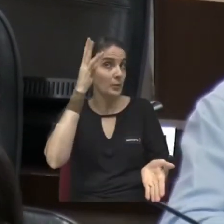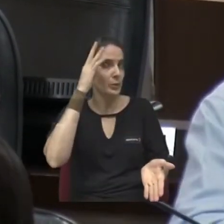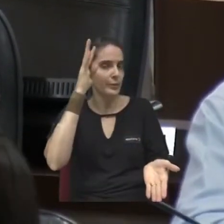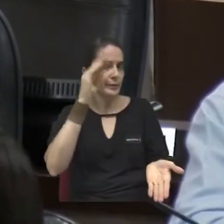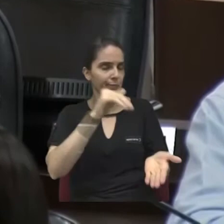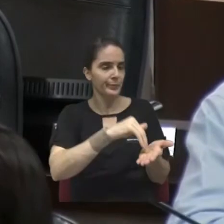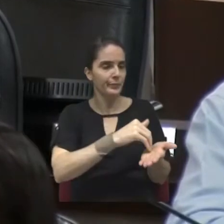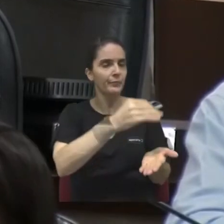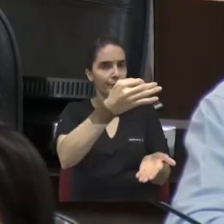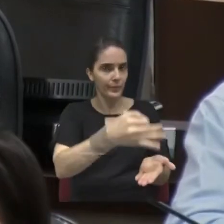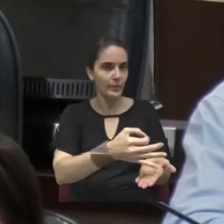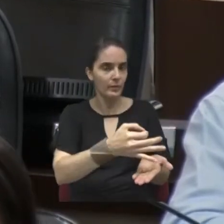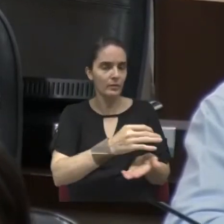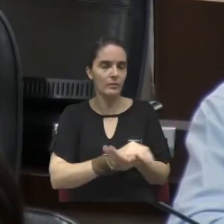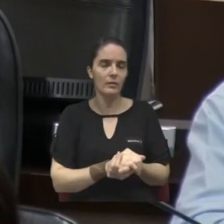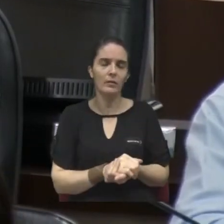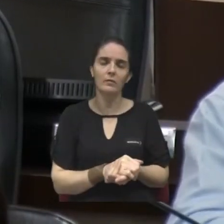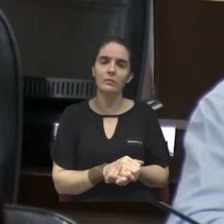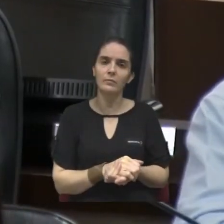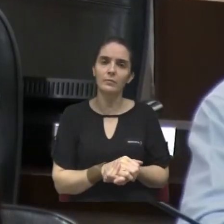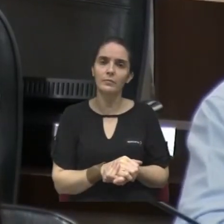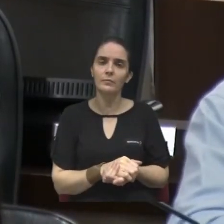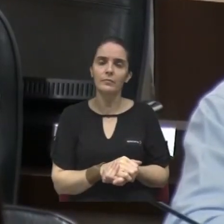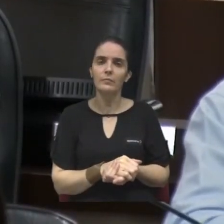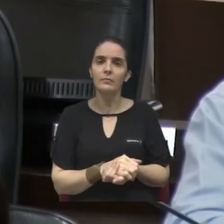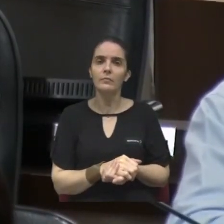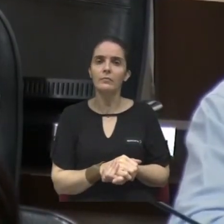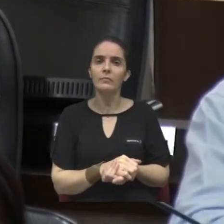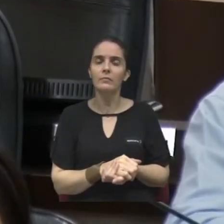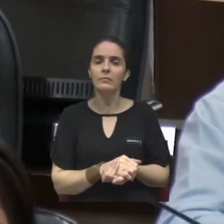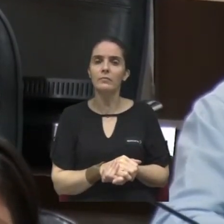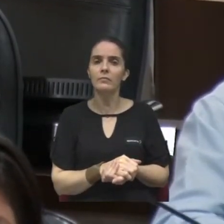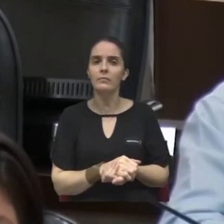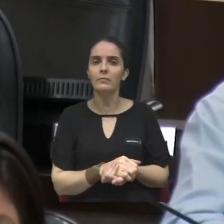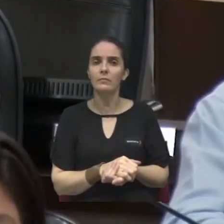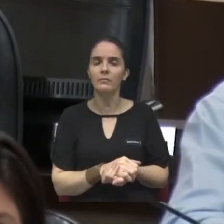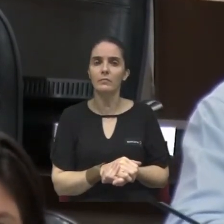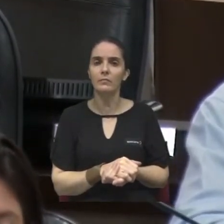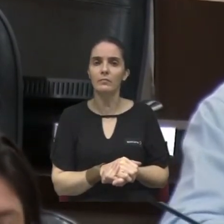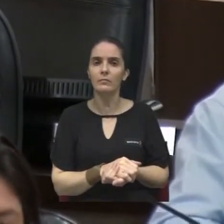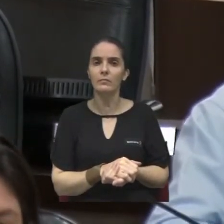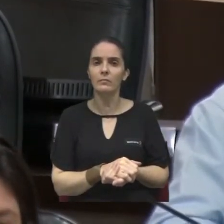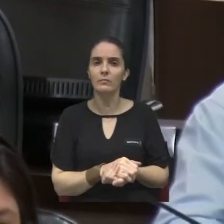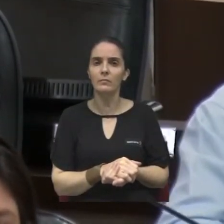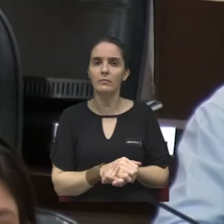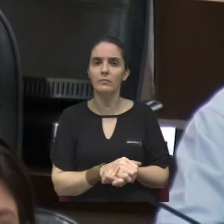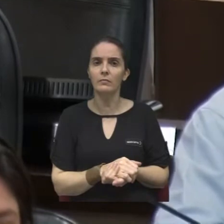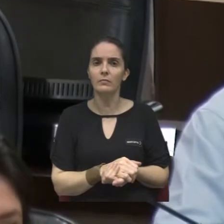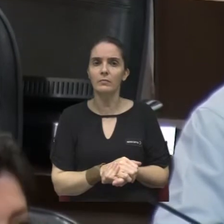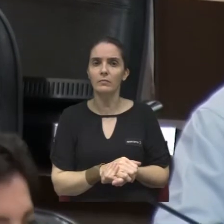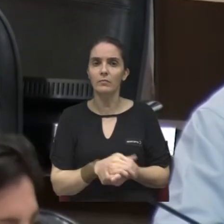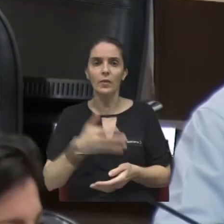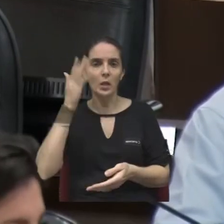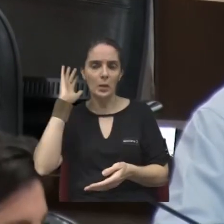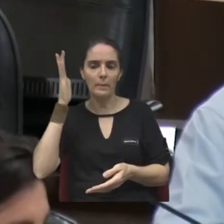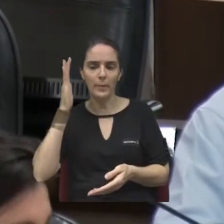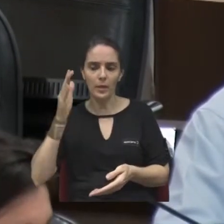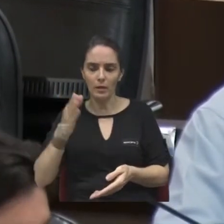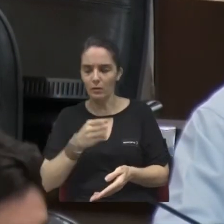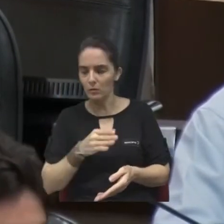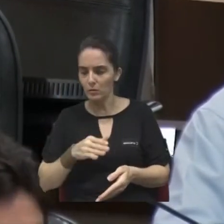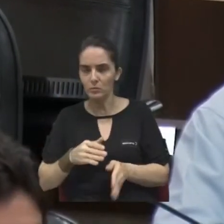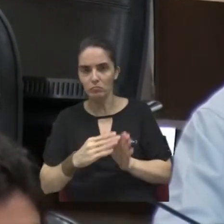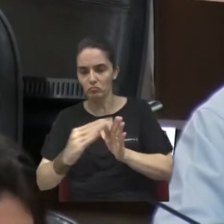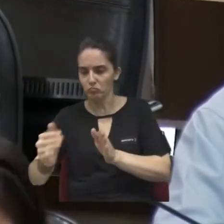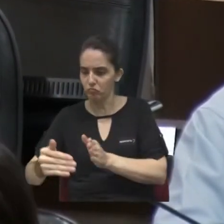que eles estejam super certo com relação a circular caminhão ali dentro. Não